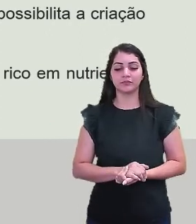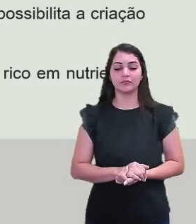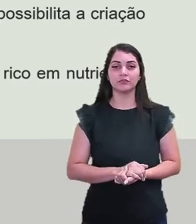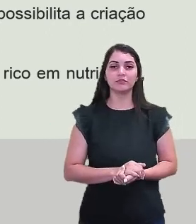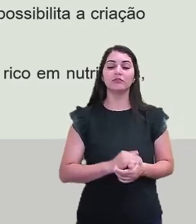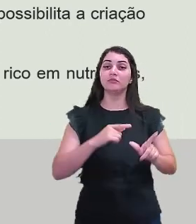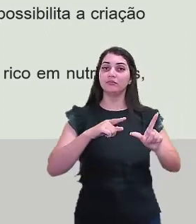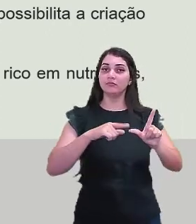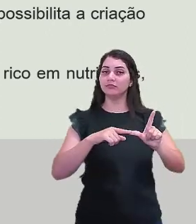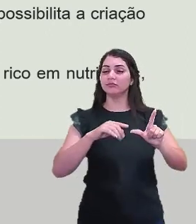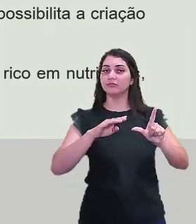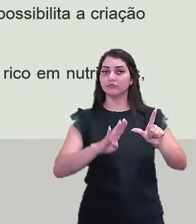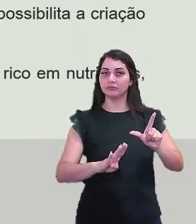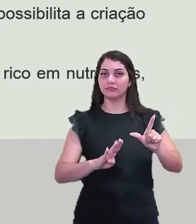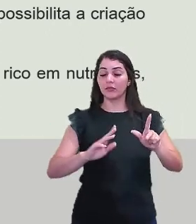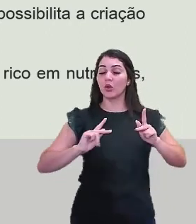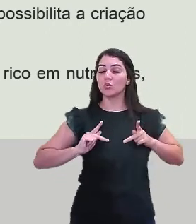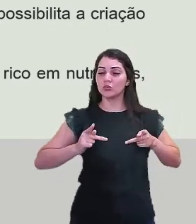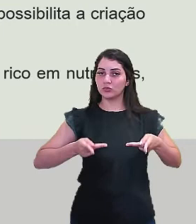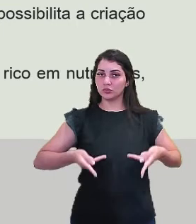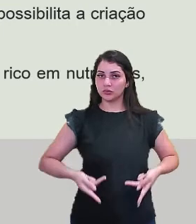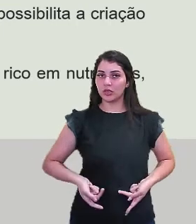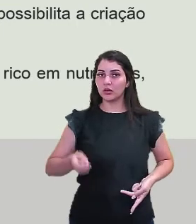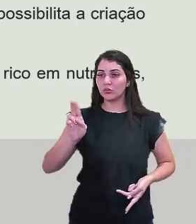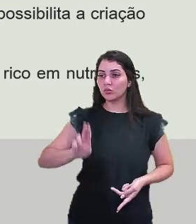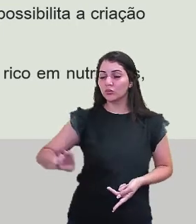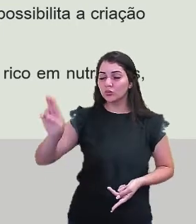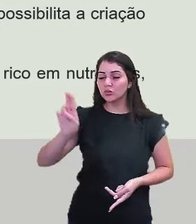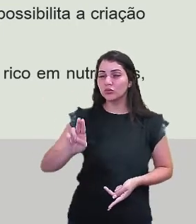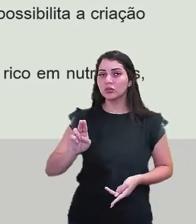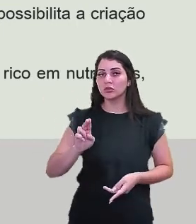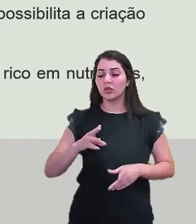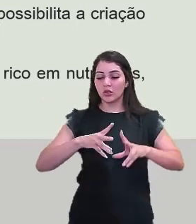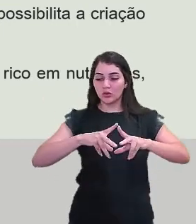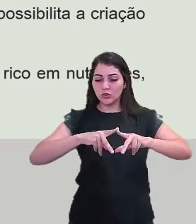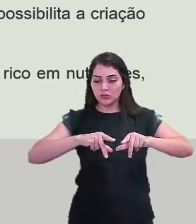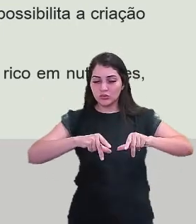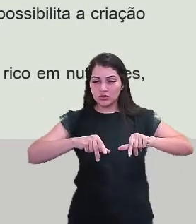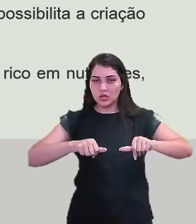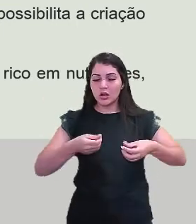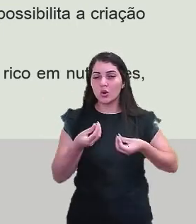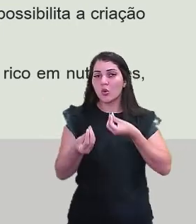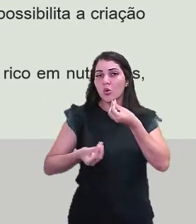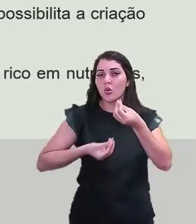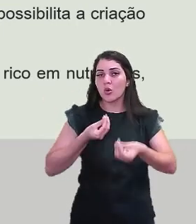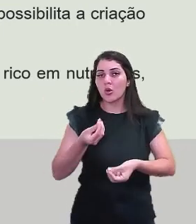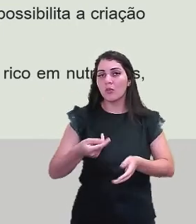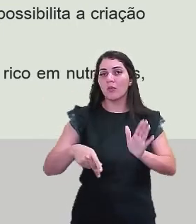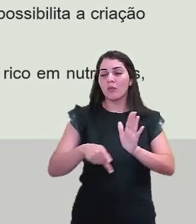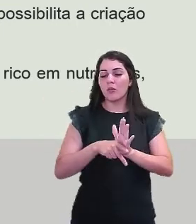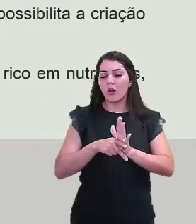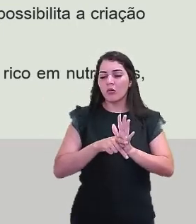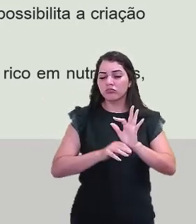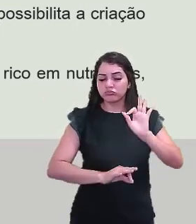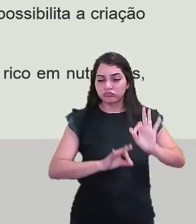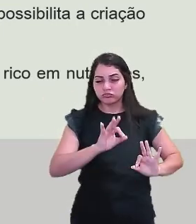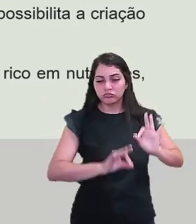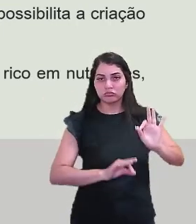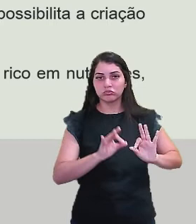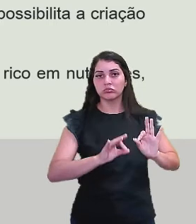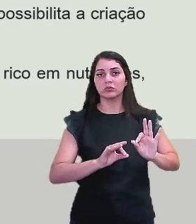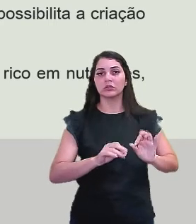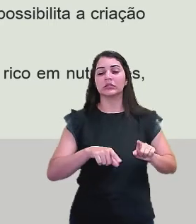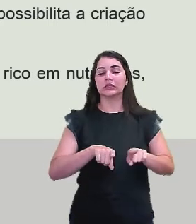Letra B. O ser humano utiliza o solo como recurso para sua manutenção e